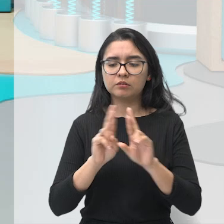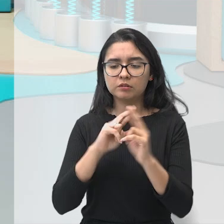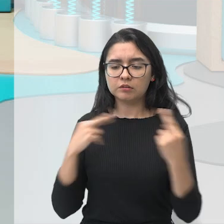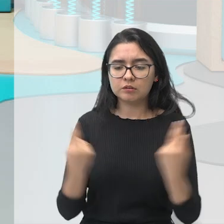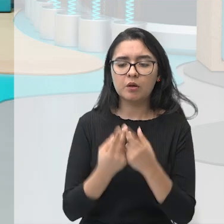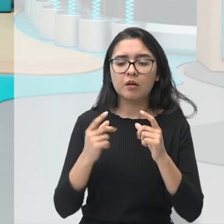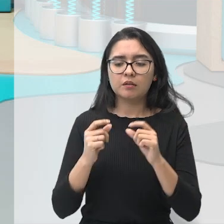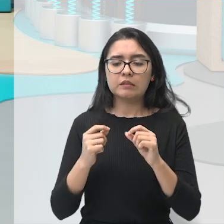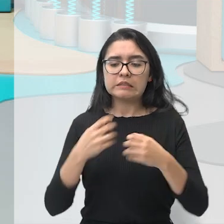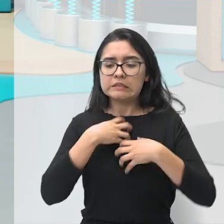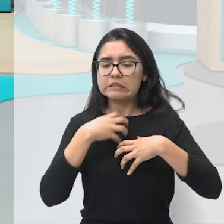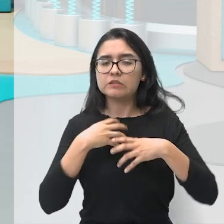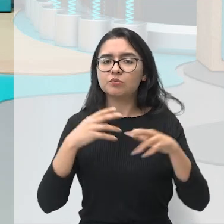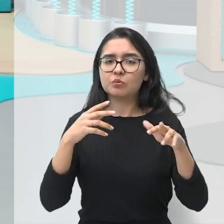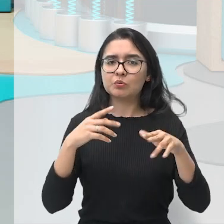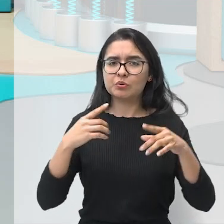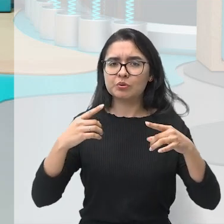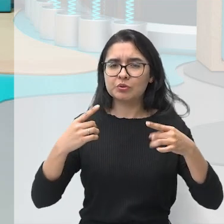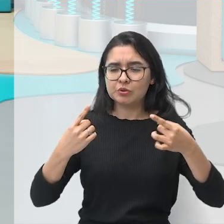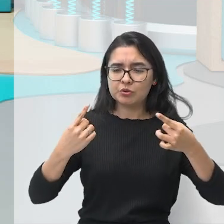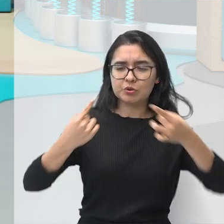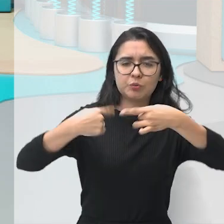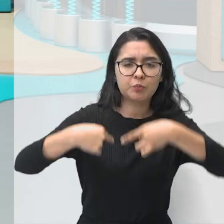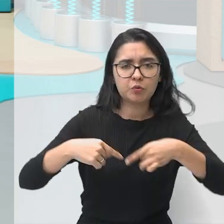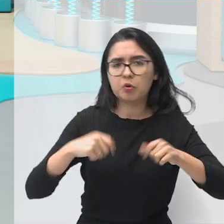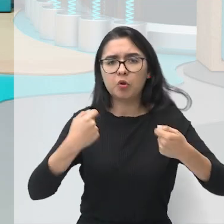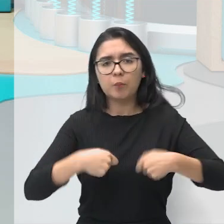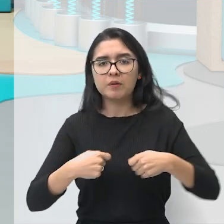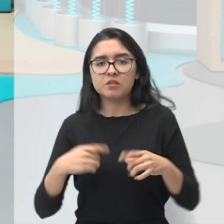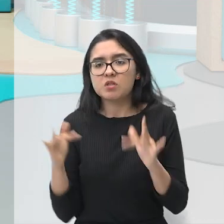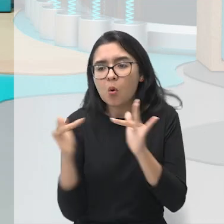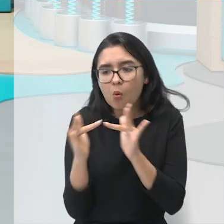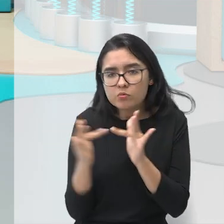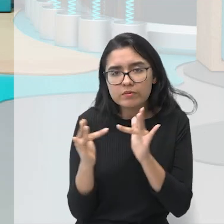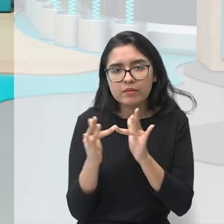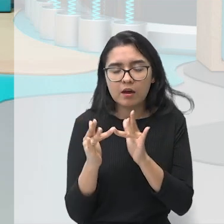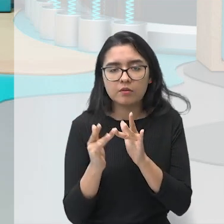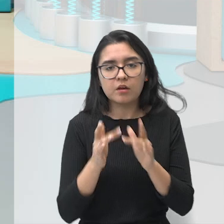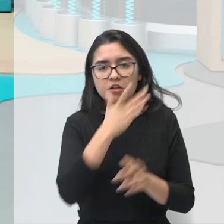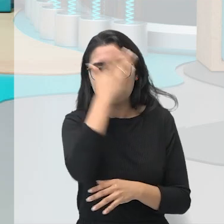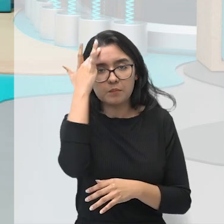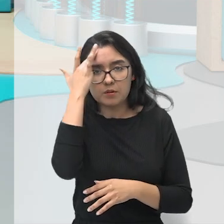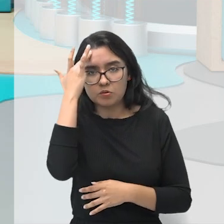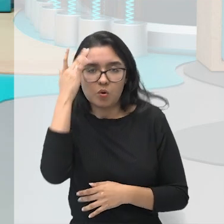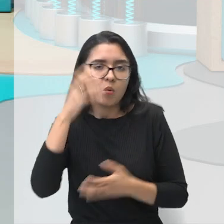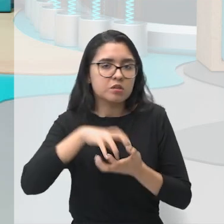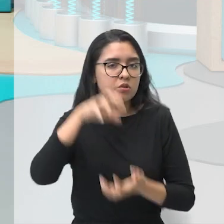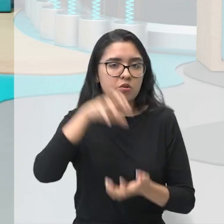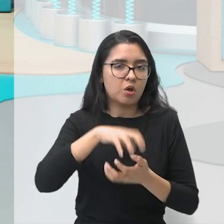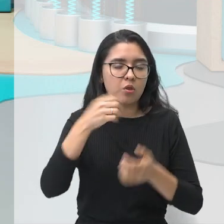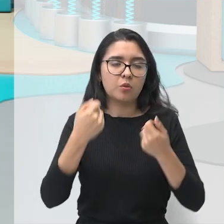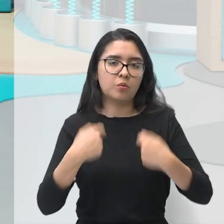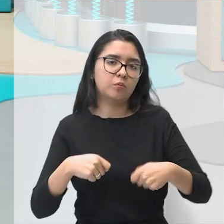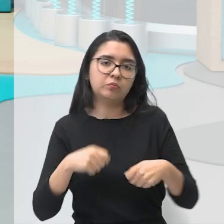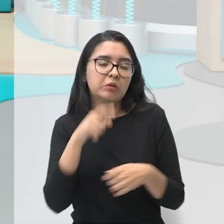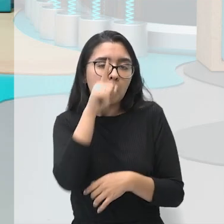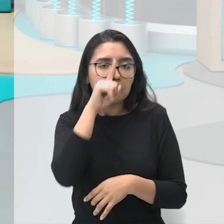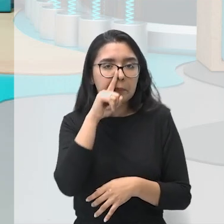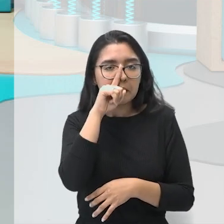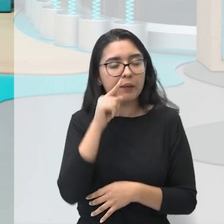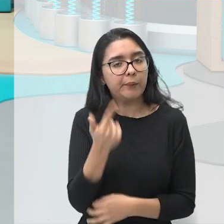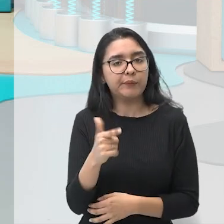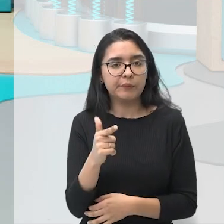da disputa, não é necessário muito contato físico, os idosos não vão se machucar muito praticando